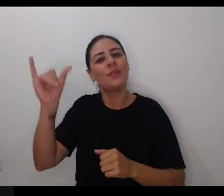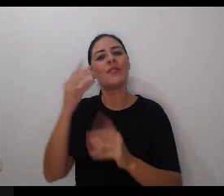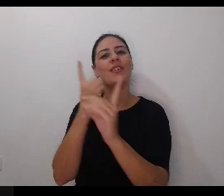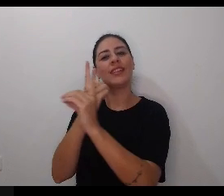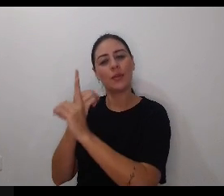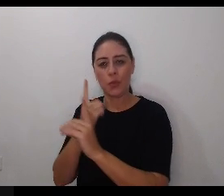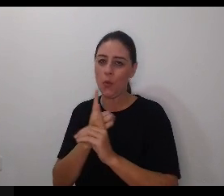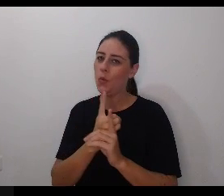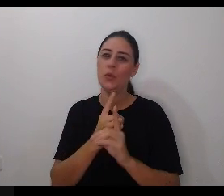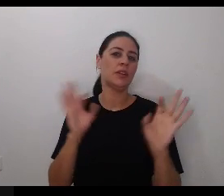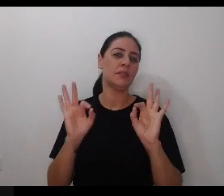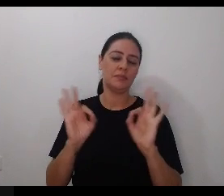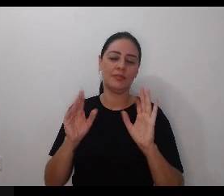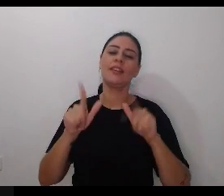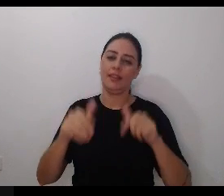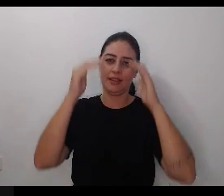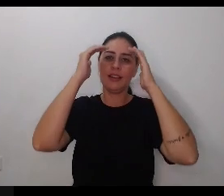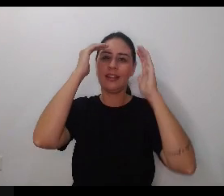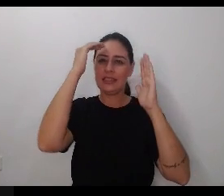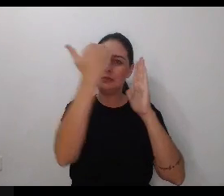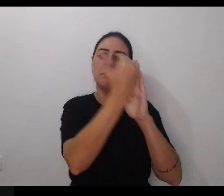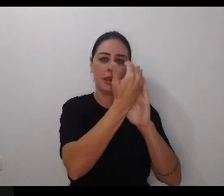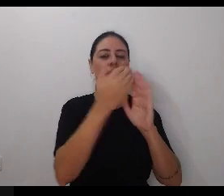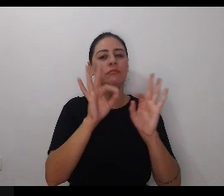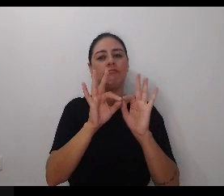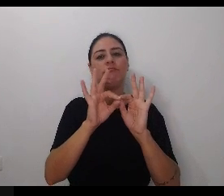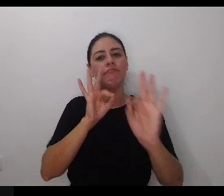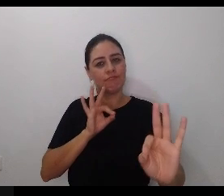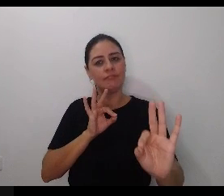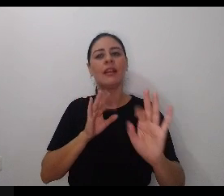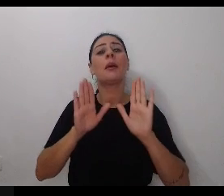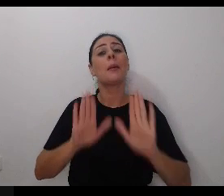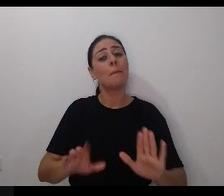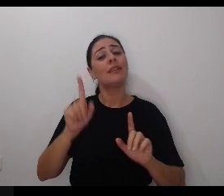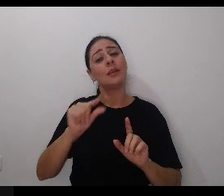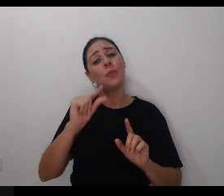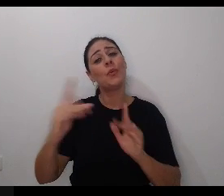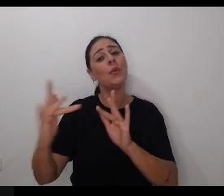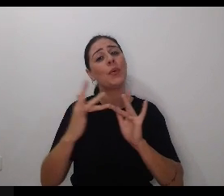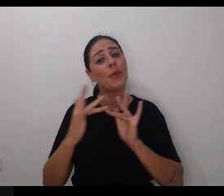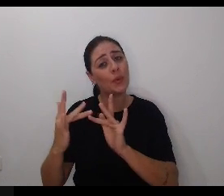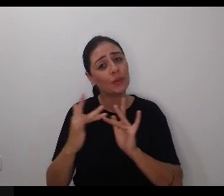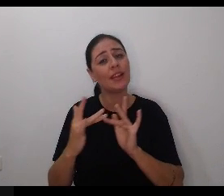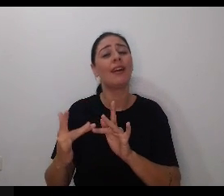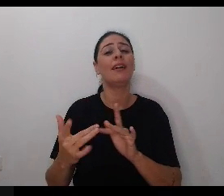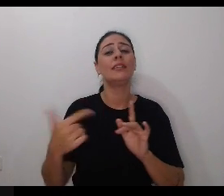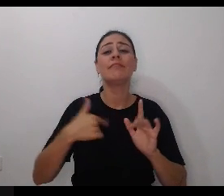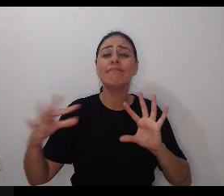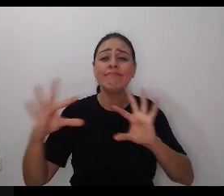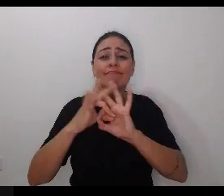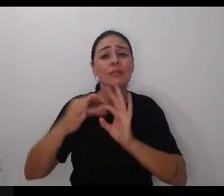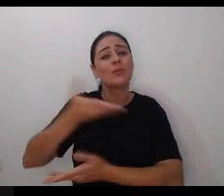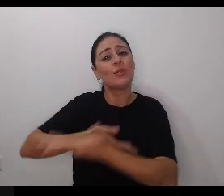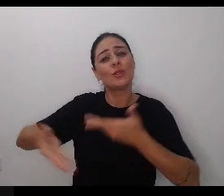me empresta um brinquedo. Então as crianças não vão estar se encontrando, né? Não vão estar respeitando o isolamento, mas